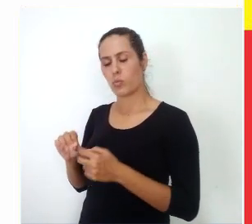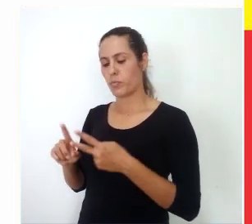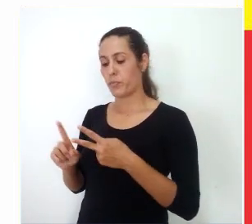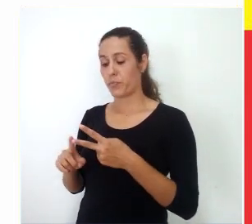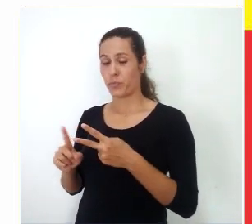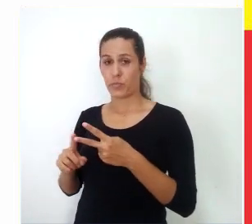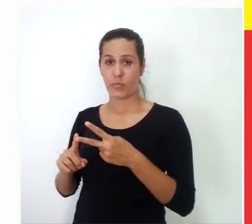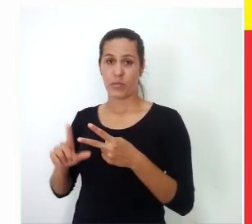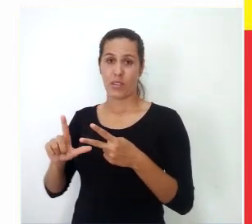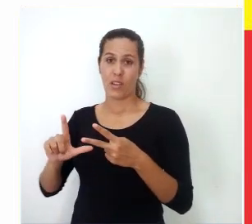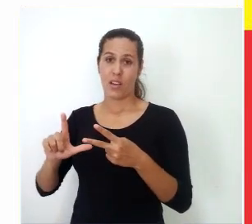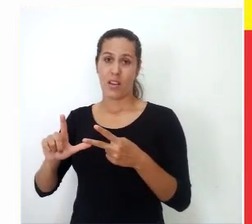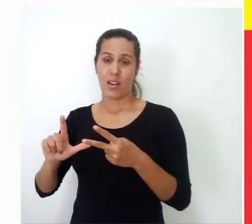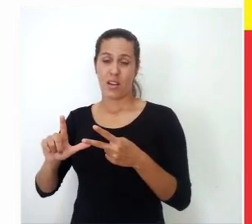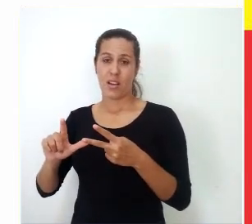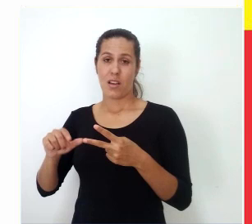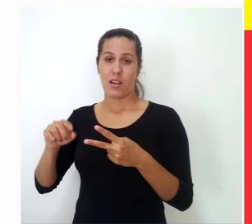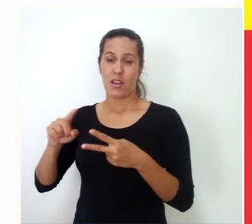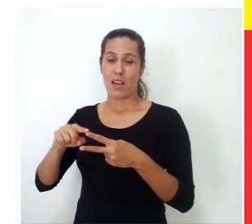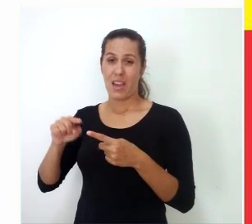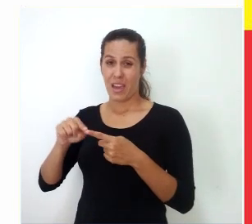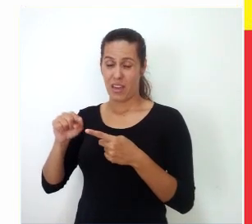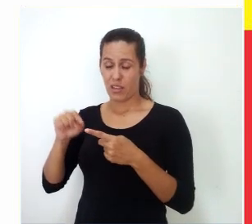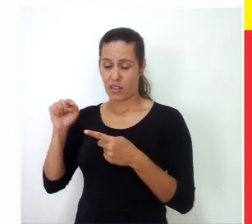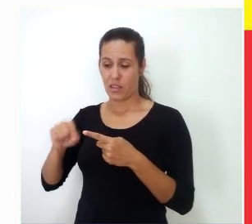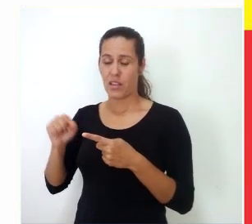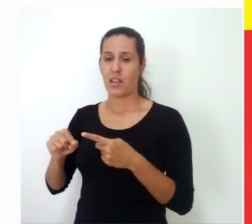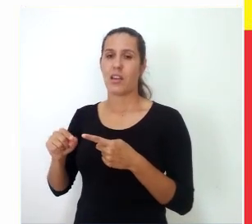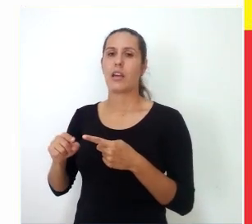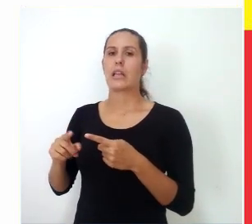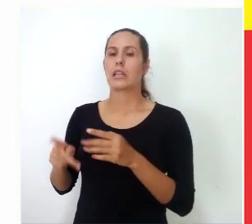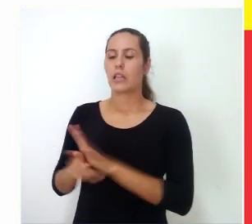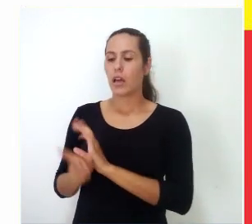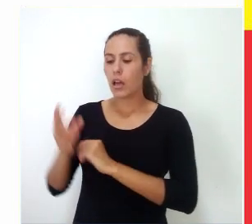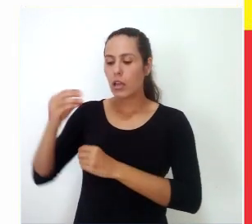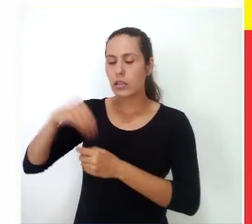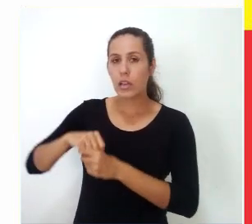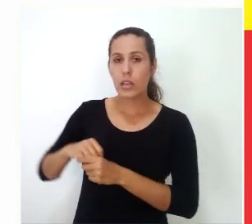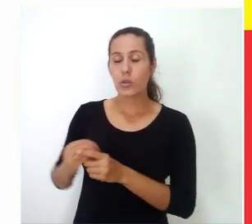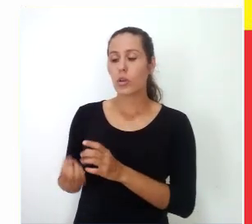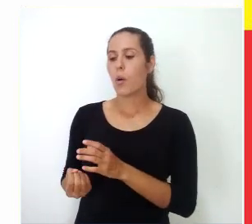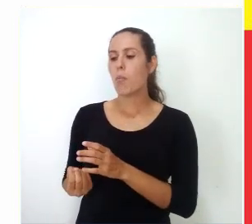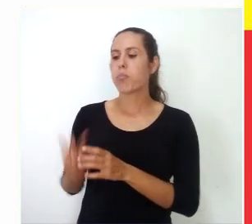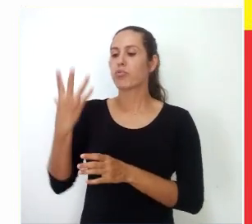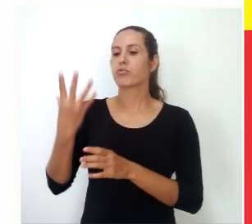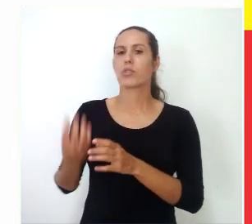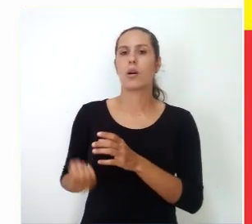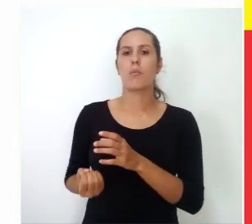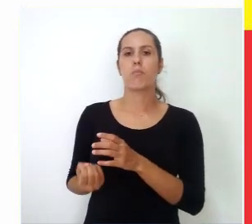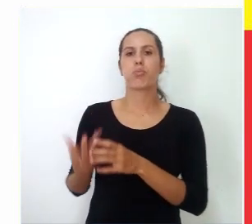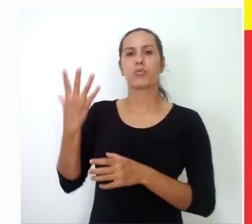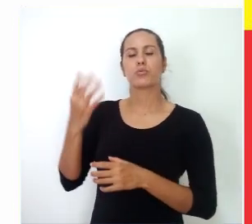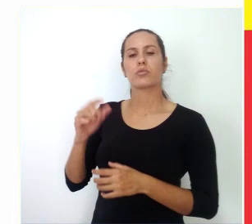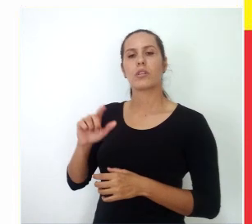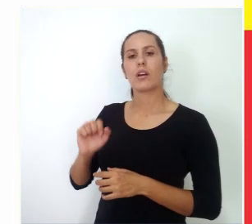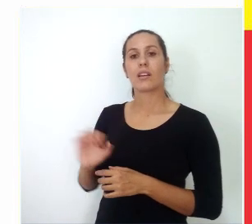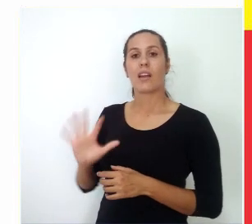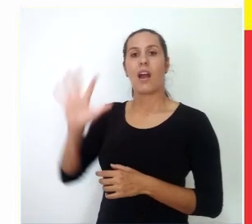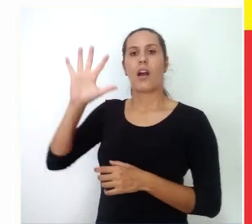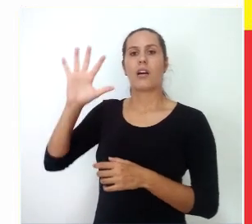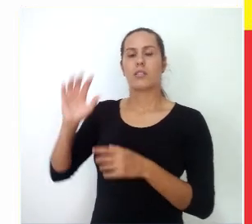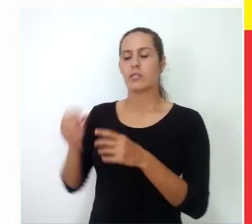é muito rico em gases. E à medida que ele ascende, que ele sobe, ele